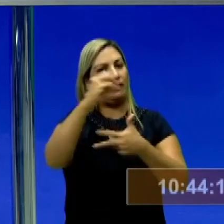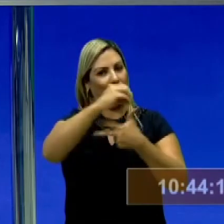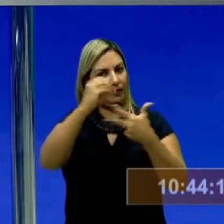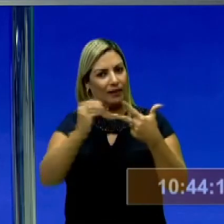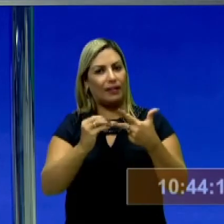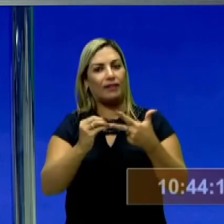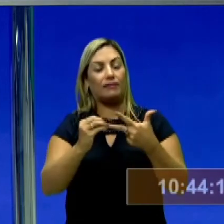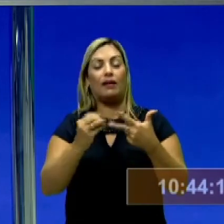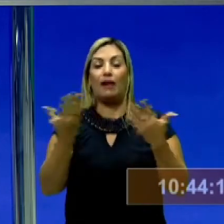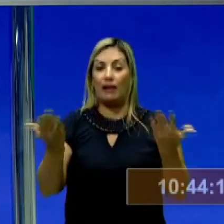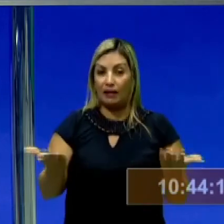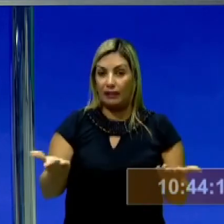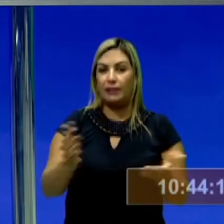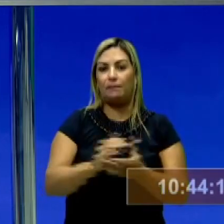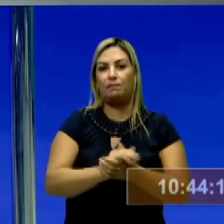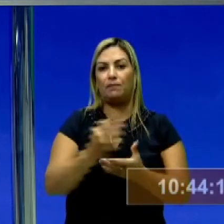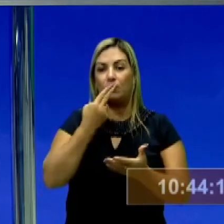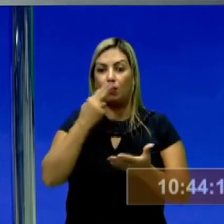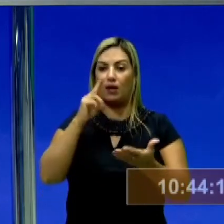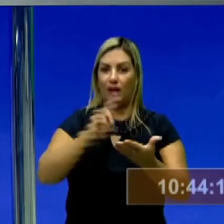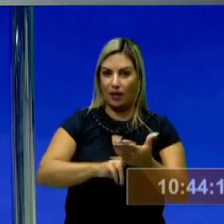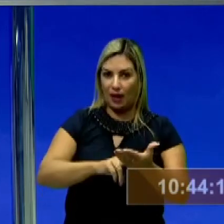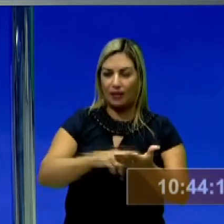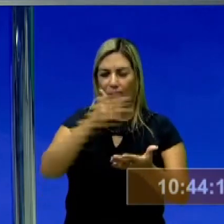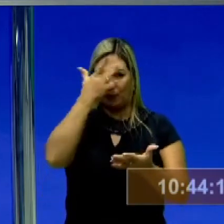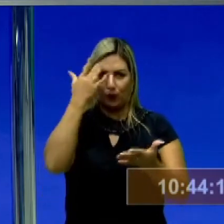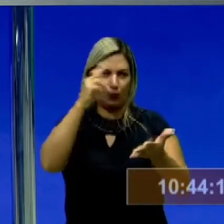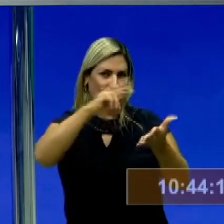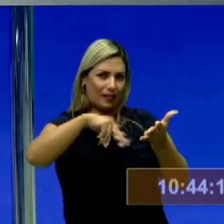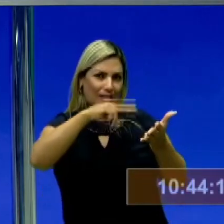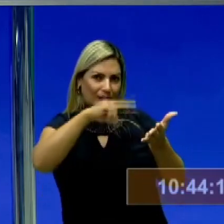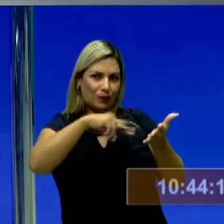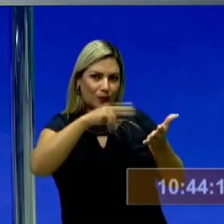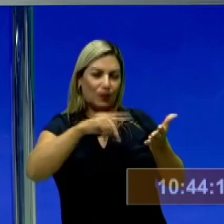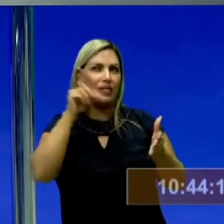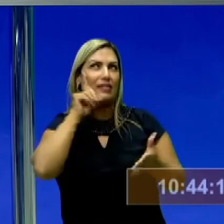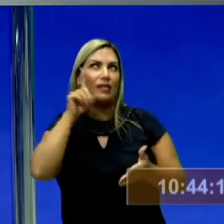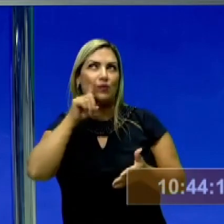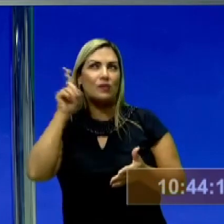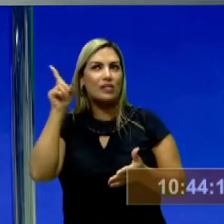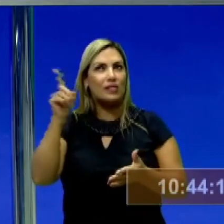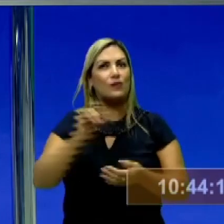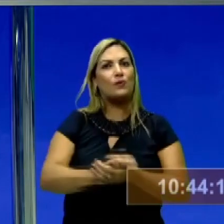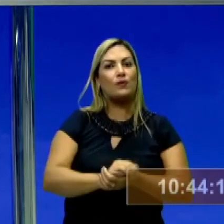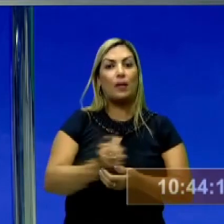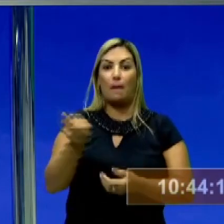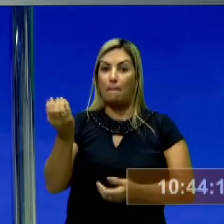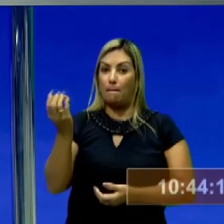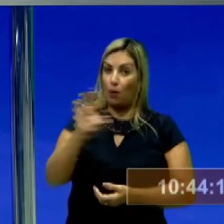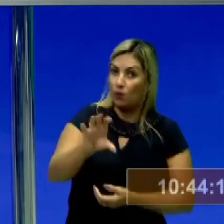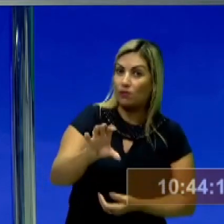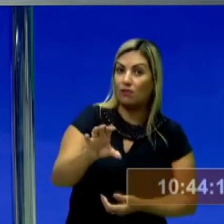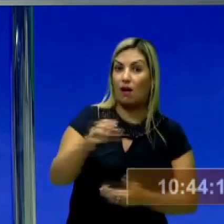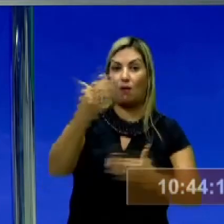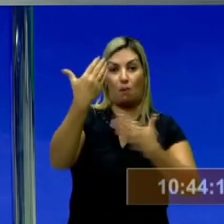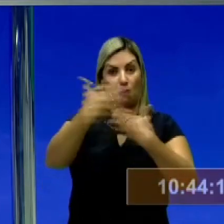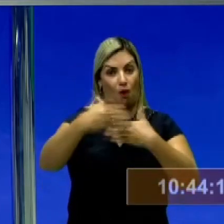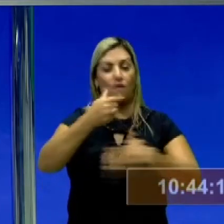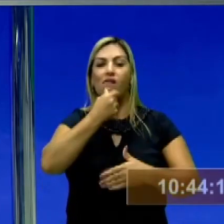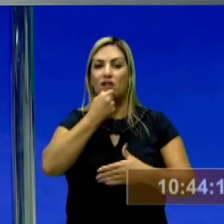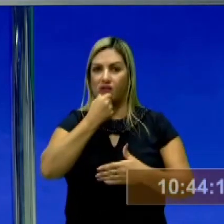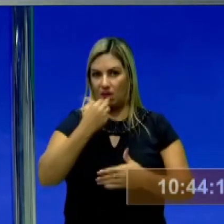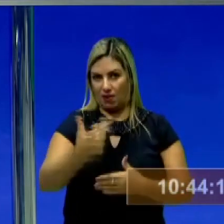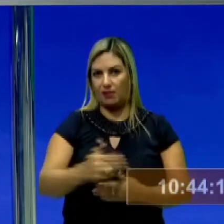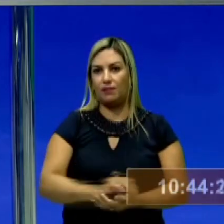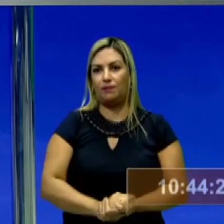Então, eles pegaram uma carta de uma leitora lá nos Estados Unidos e postaram aqui para uma prova de inglês. Então,